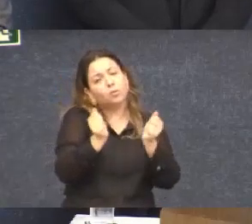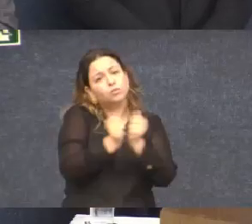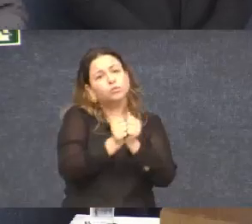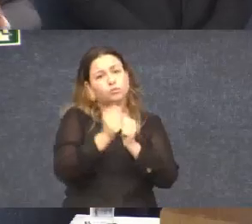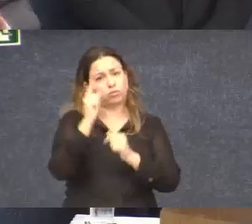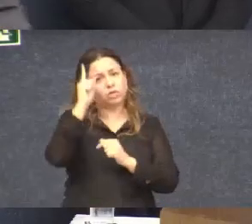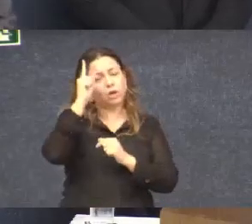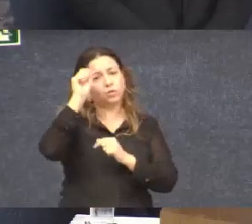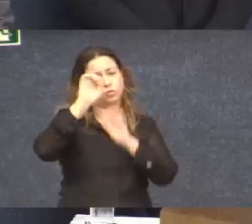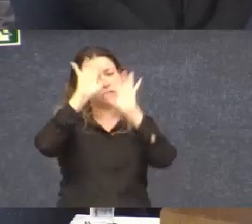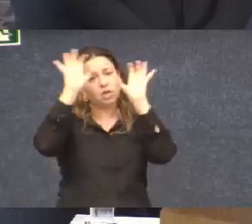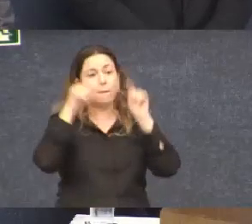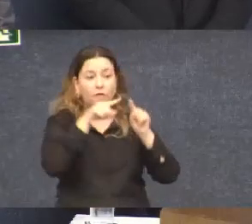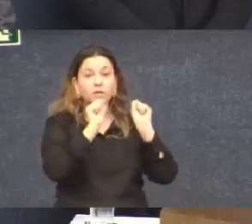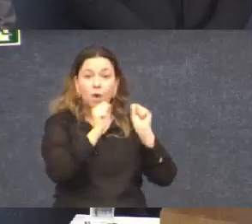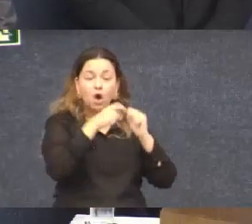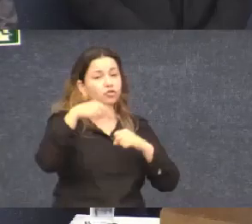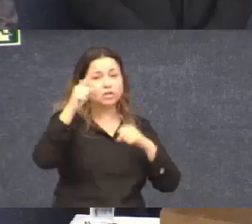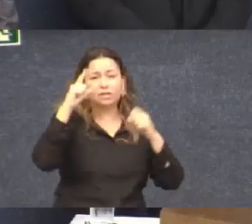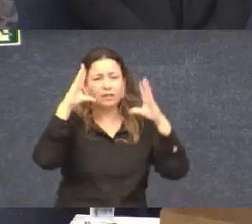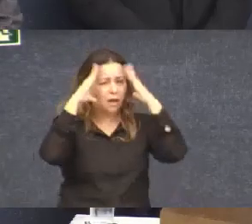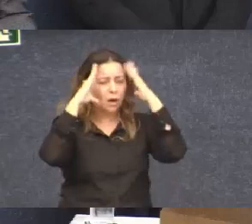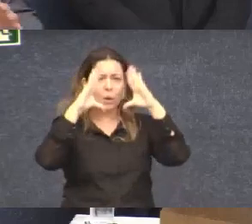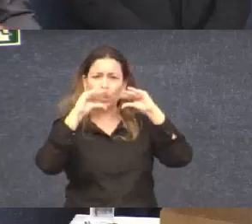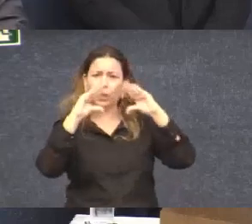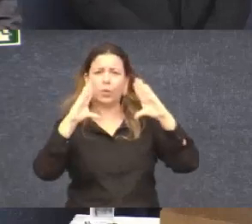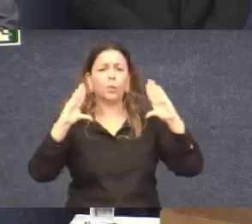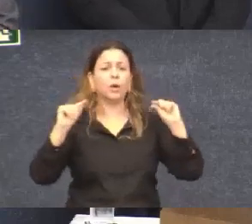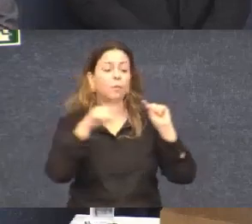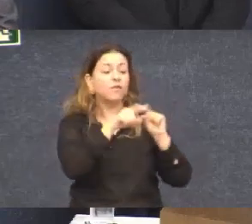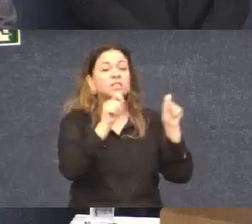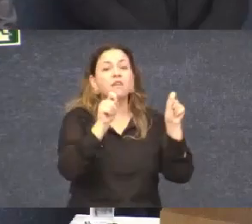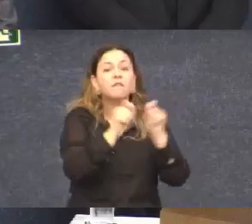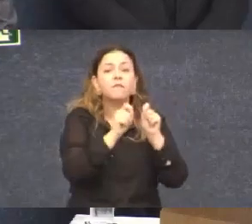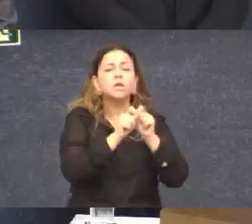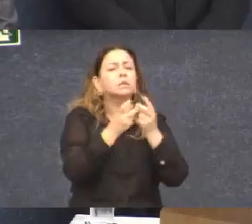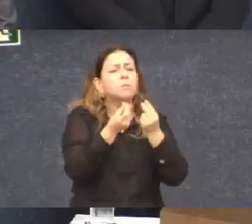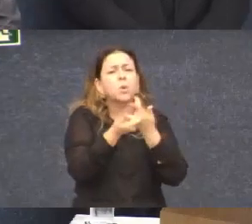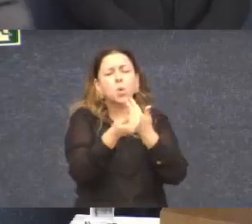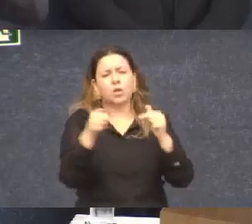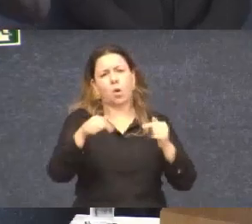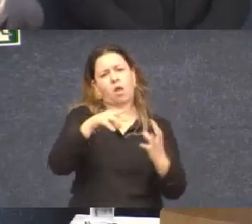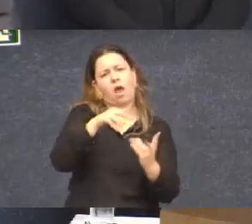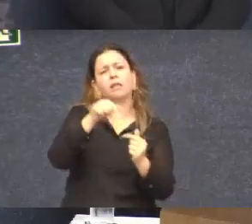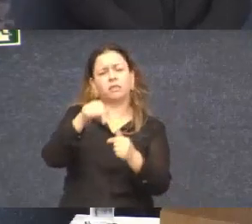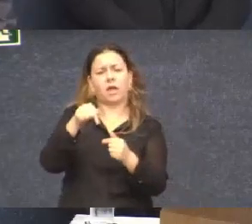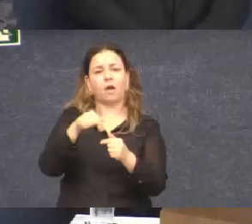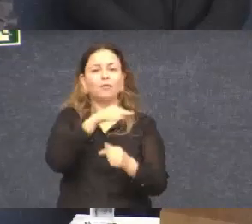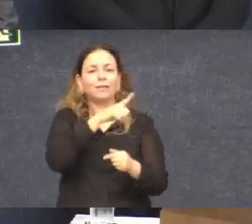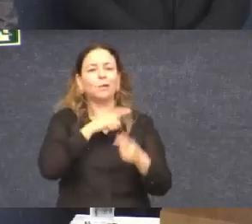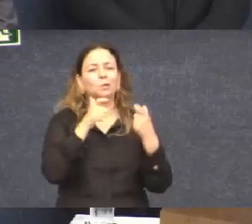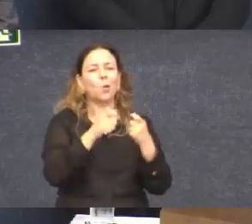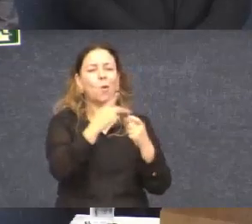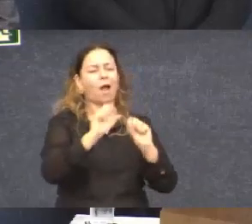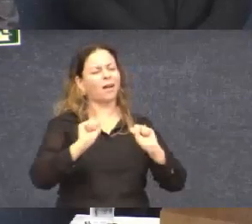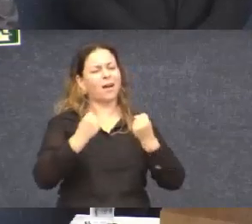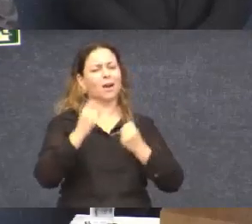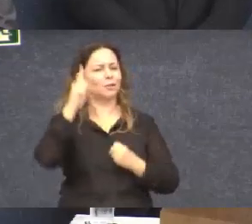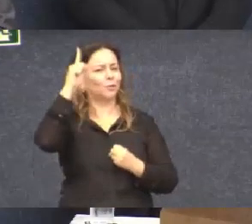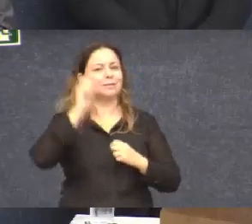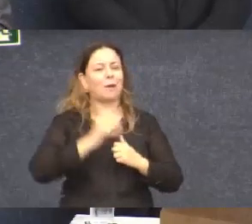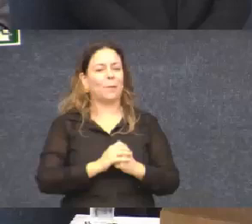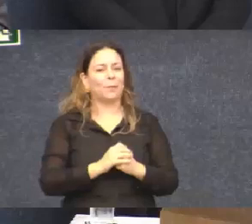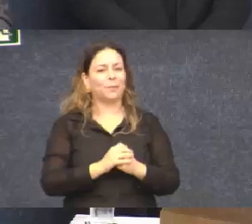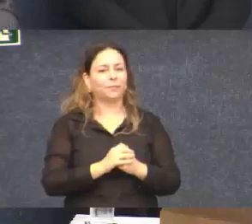céu, mas você vai tranquilo, São Francisco, que você fez muito nessa terra, você tem seu lugar garantido no céu. Conta